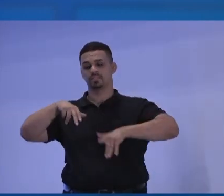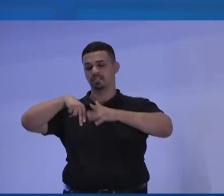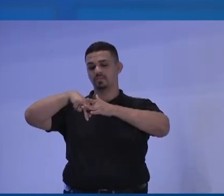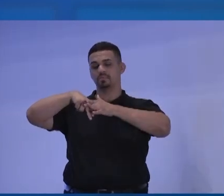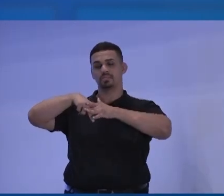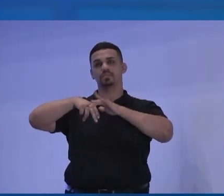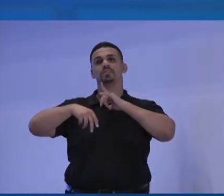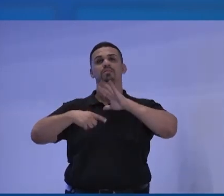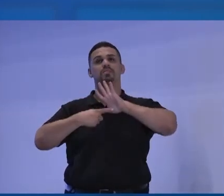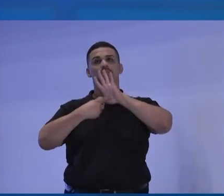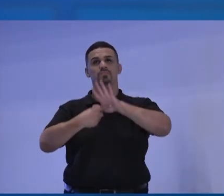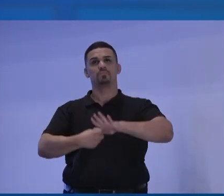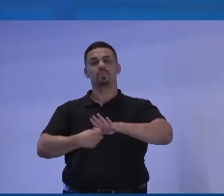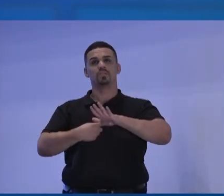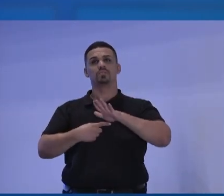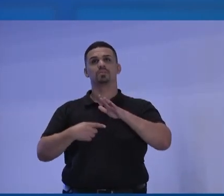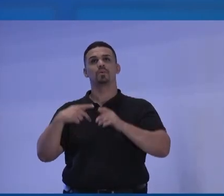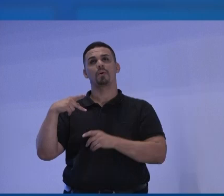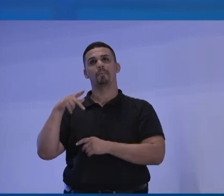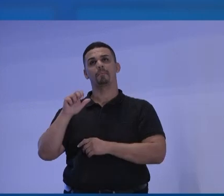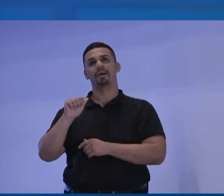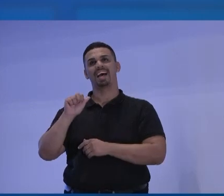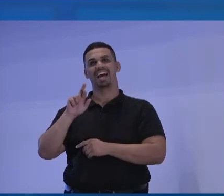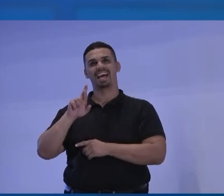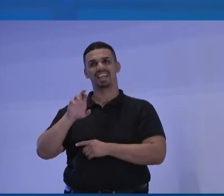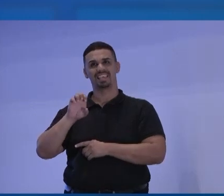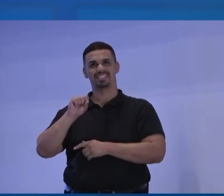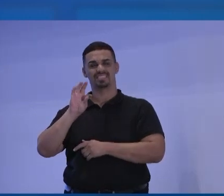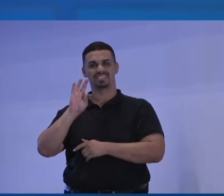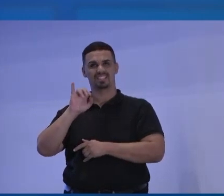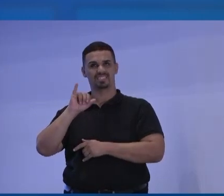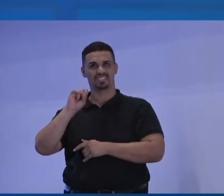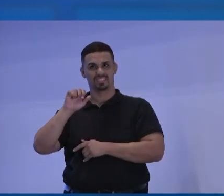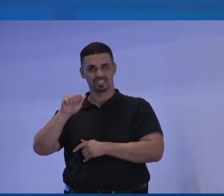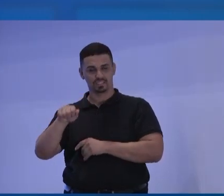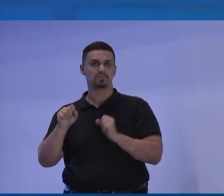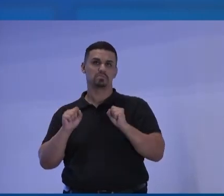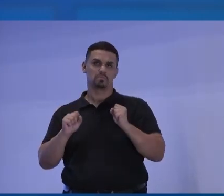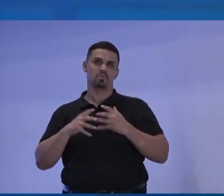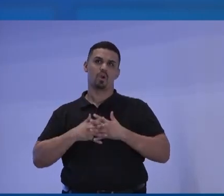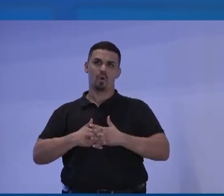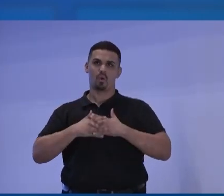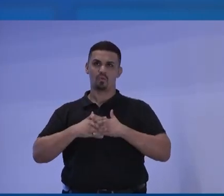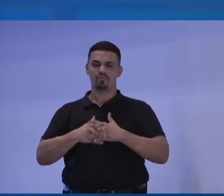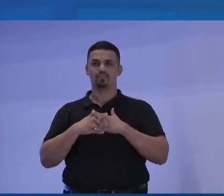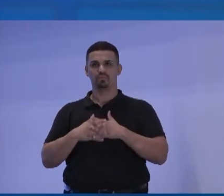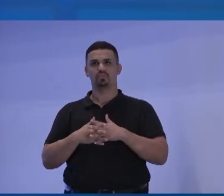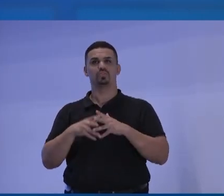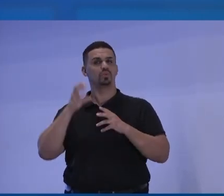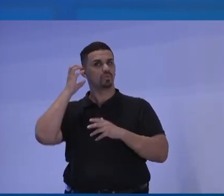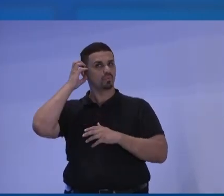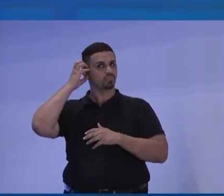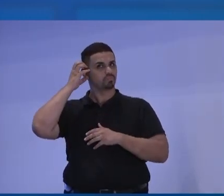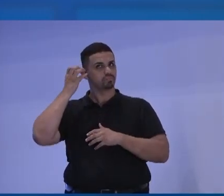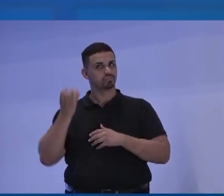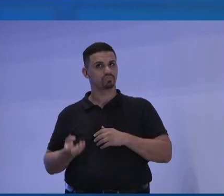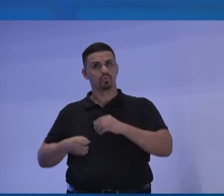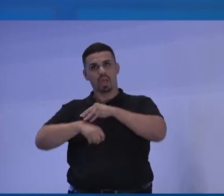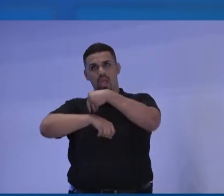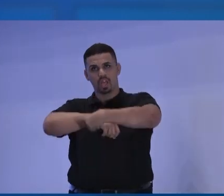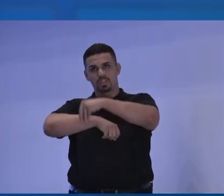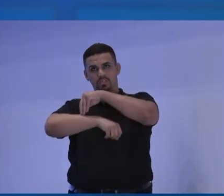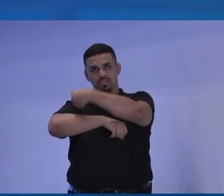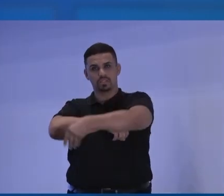uma parestesia simétrica, que pode confundir com a hanseníase também. Da mesma forma,